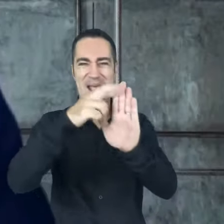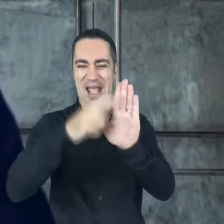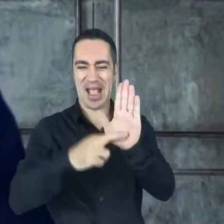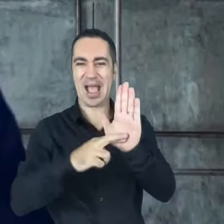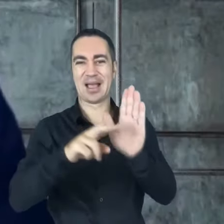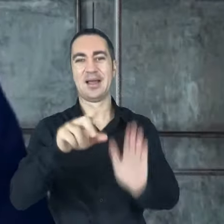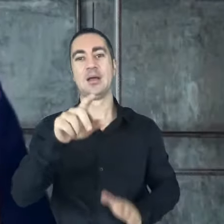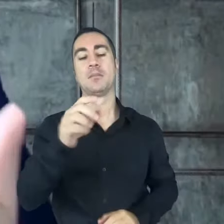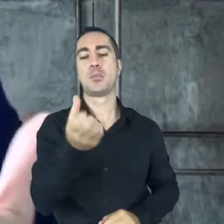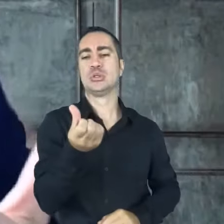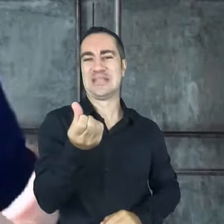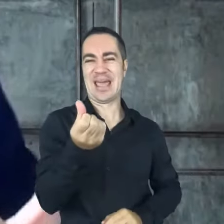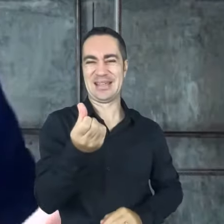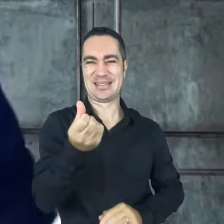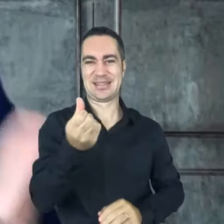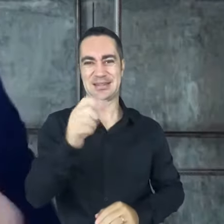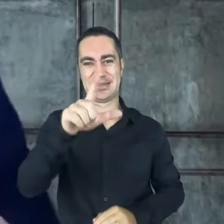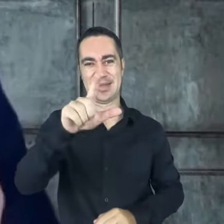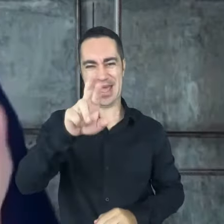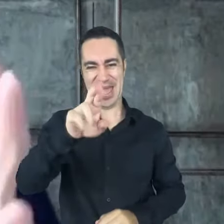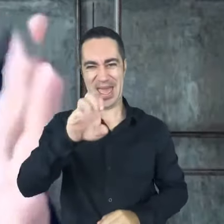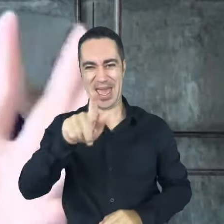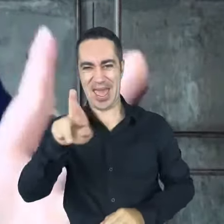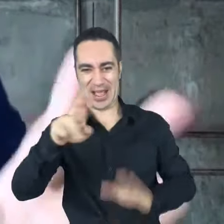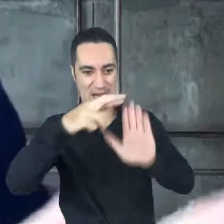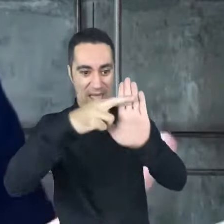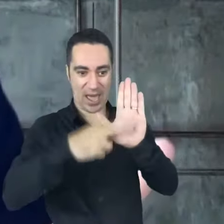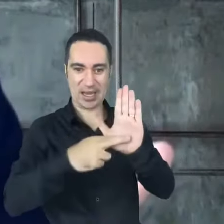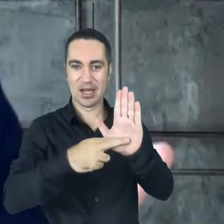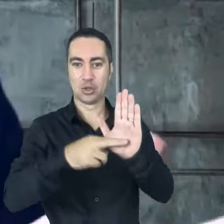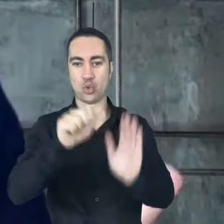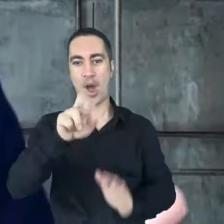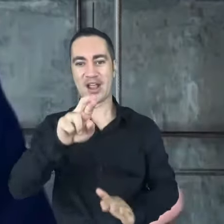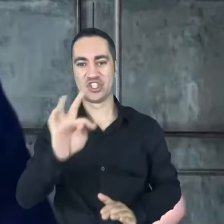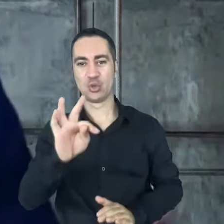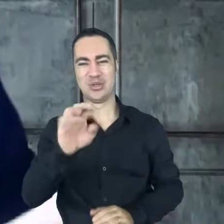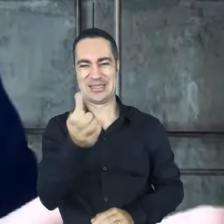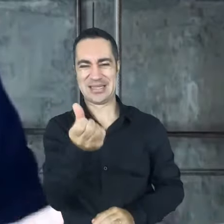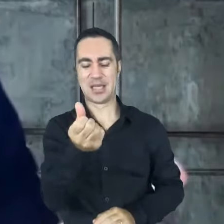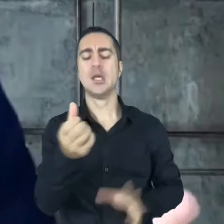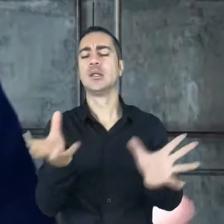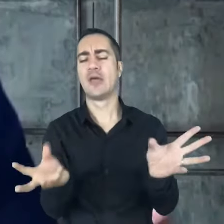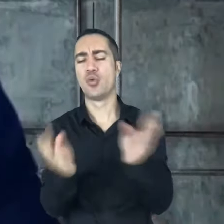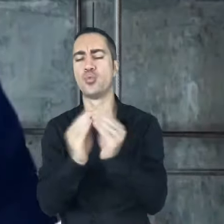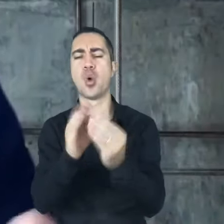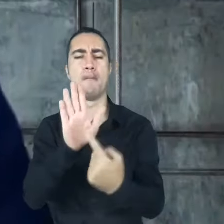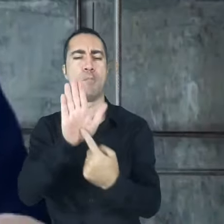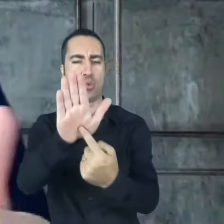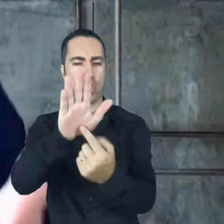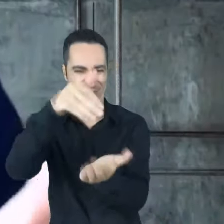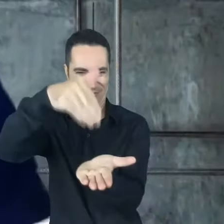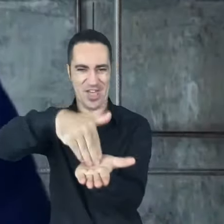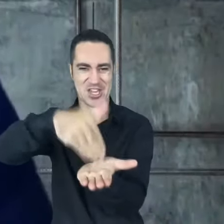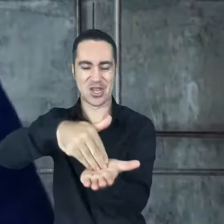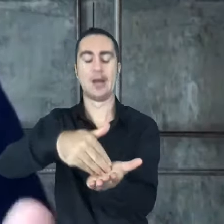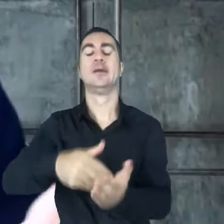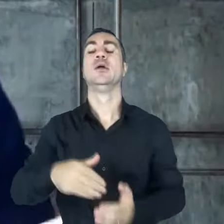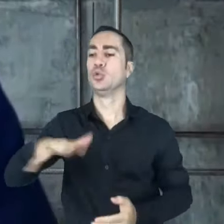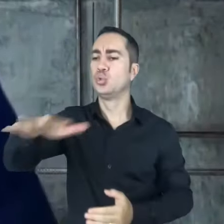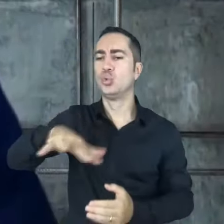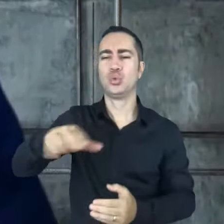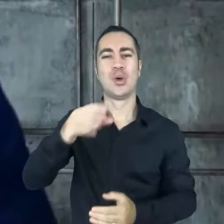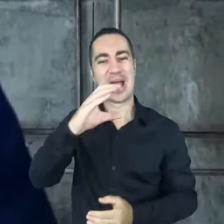importante, sem dúvida nenhuma, trouxe ali um framework para a gente fechar o mercado de carbono